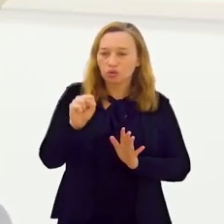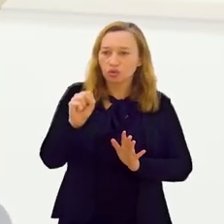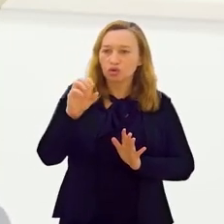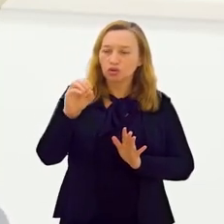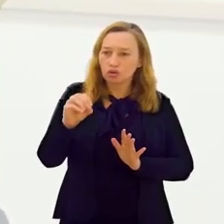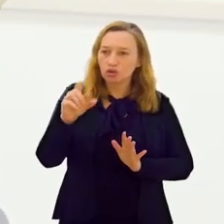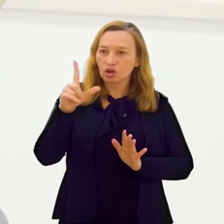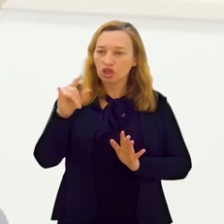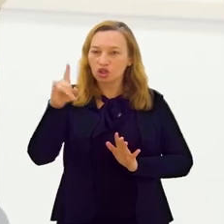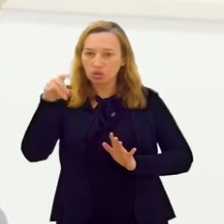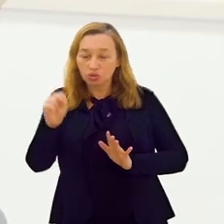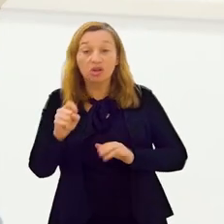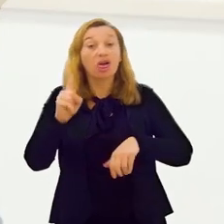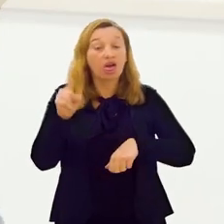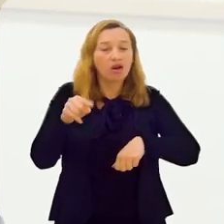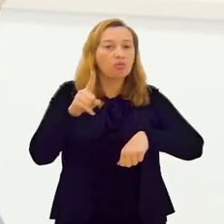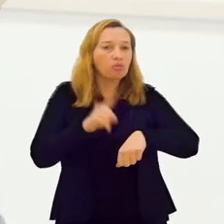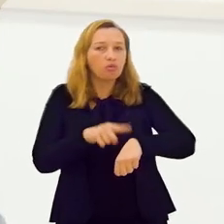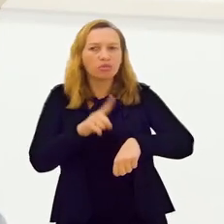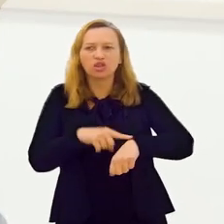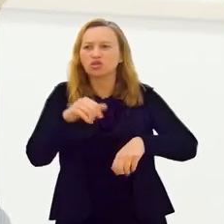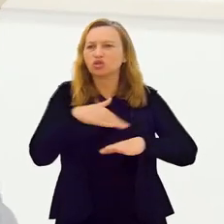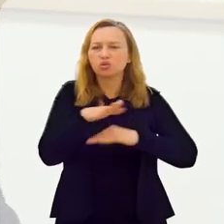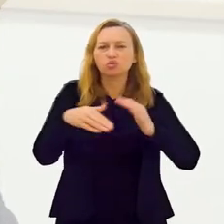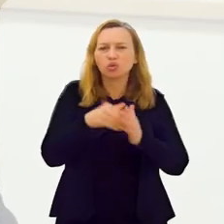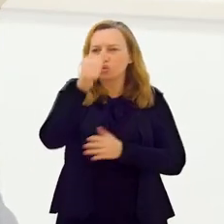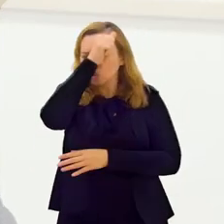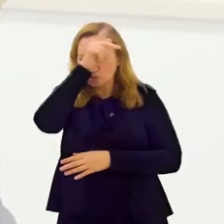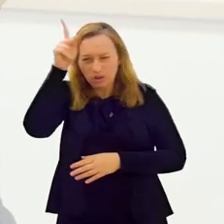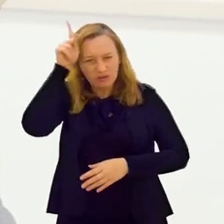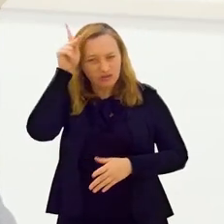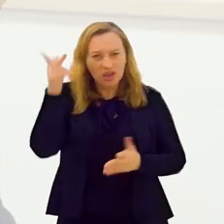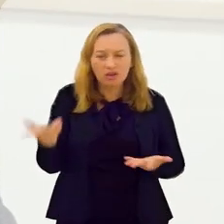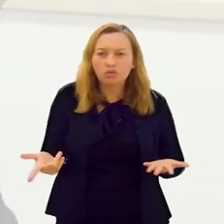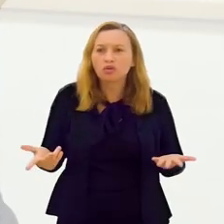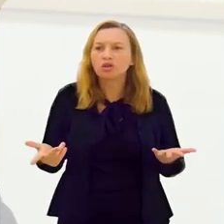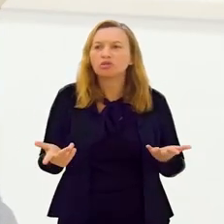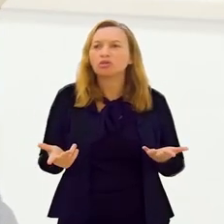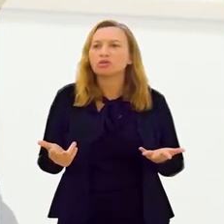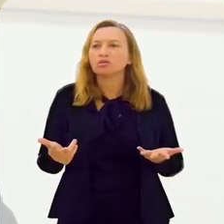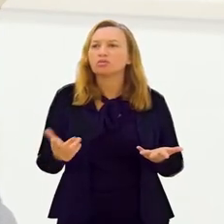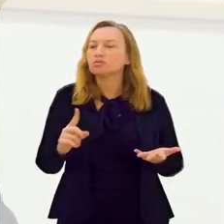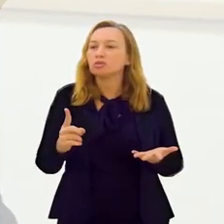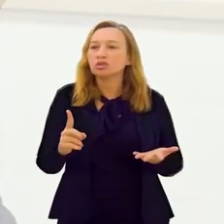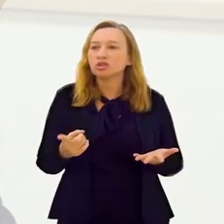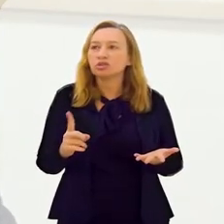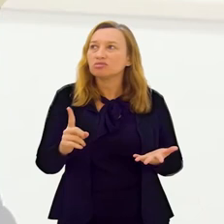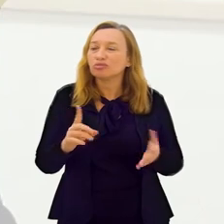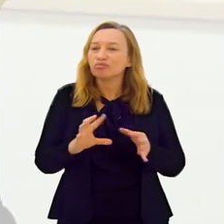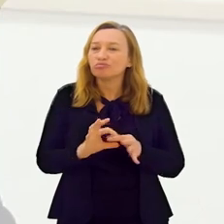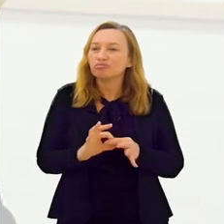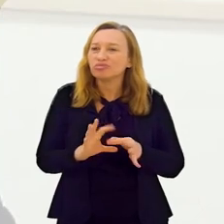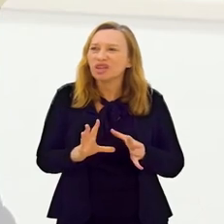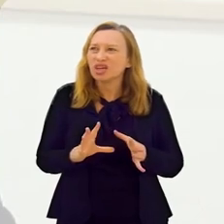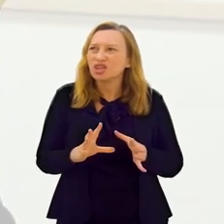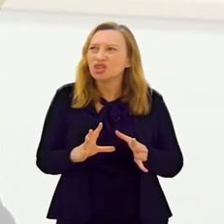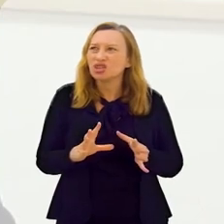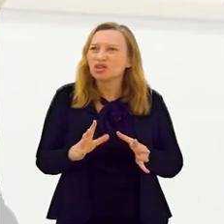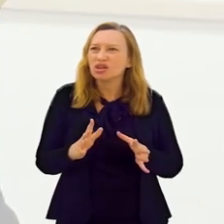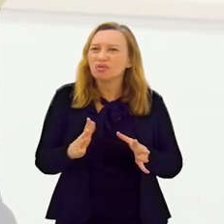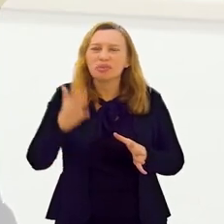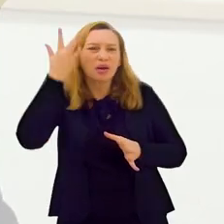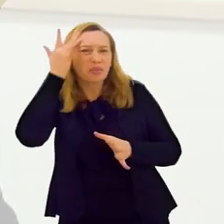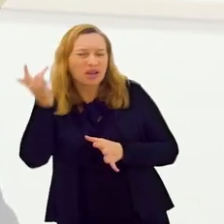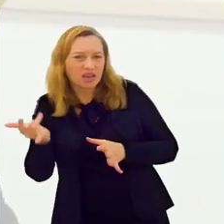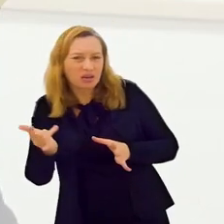certo? Esse é o momento exato de todos os prefeitos não caiam na armadilha